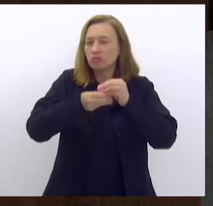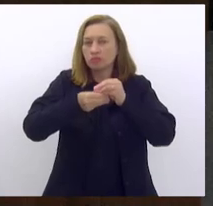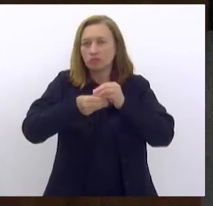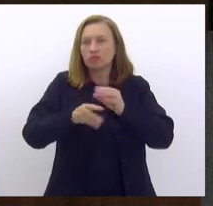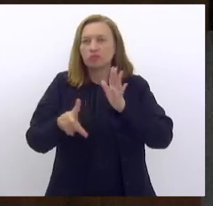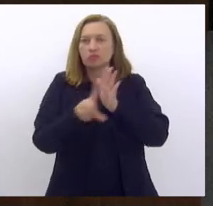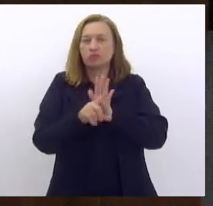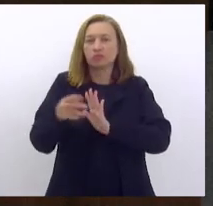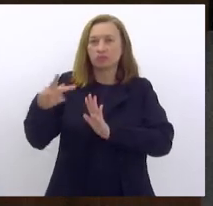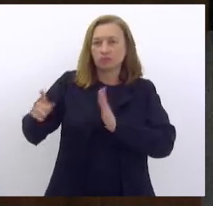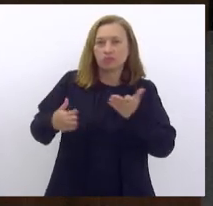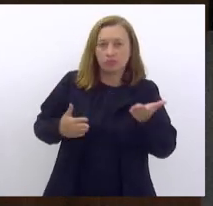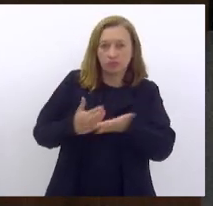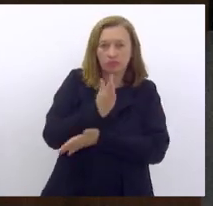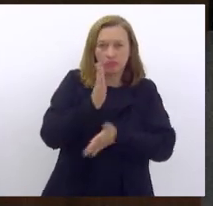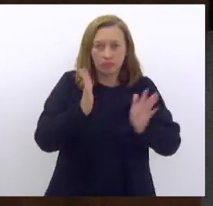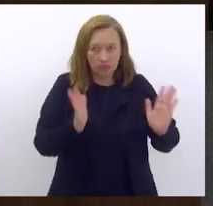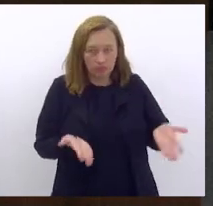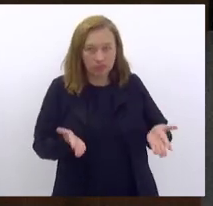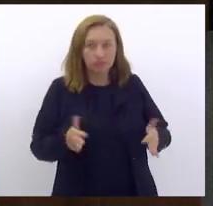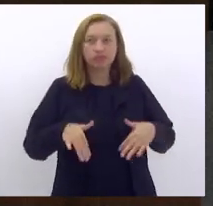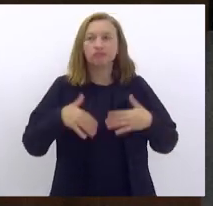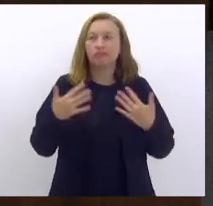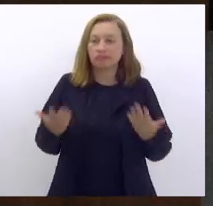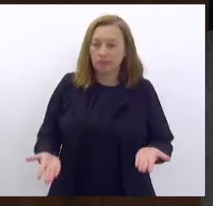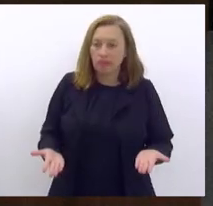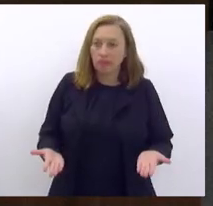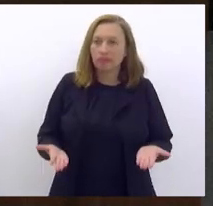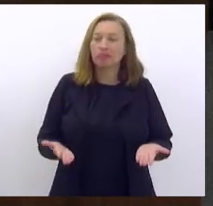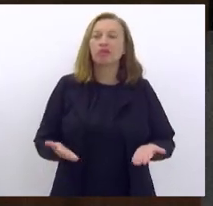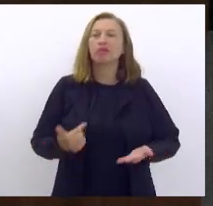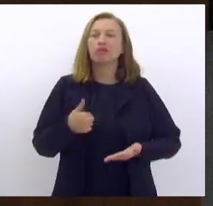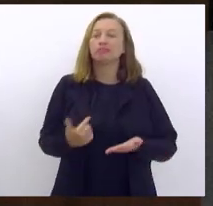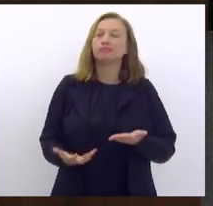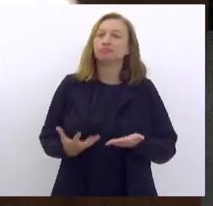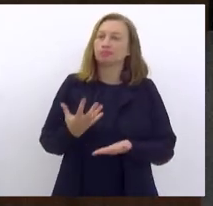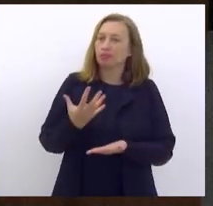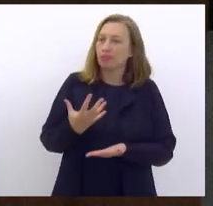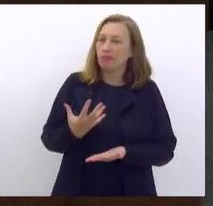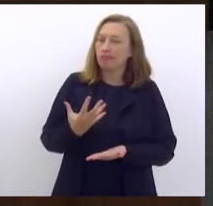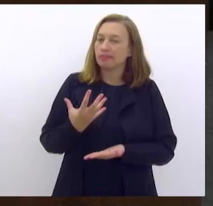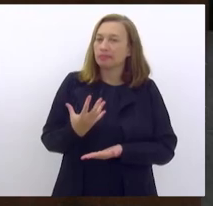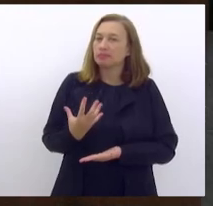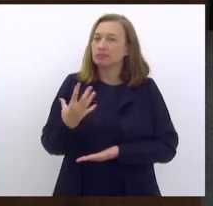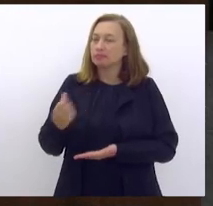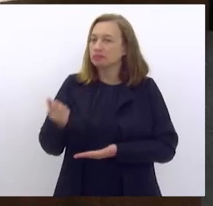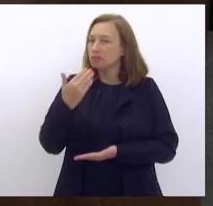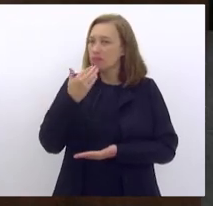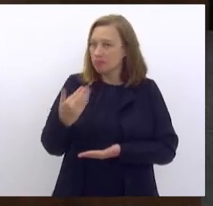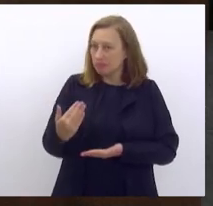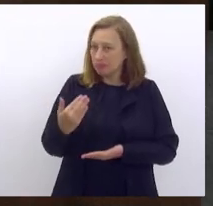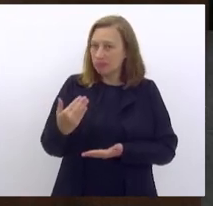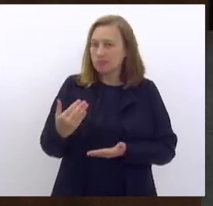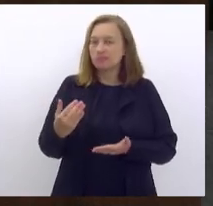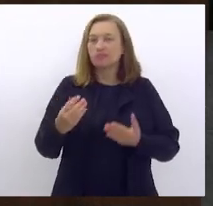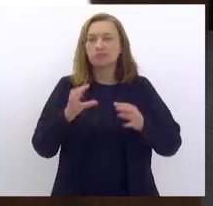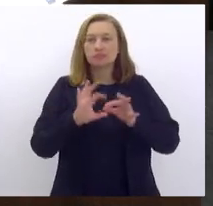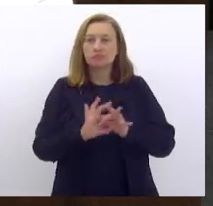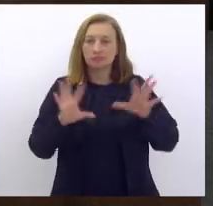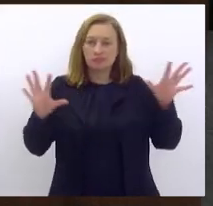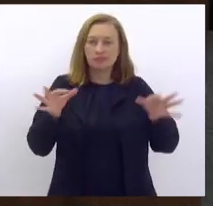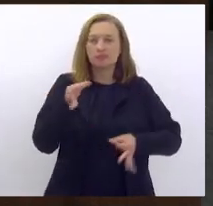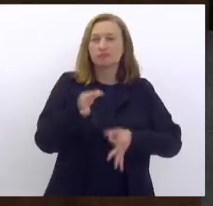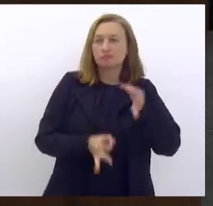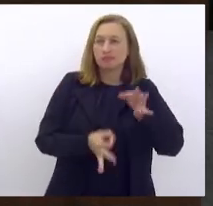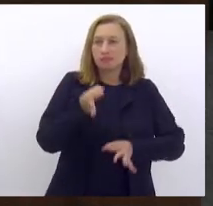ele conseguiu a sanção hoje. Então, eu acatando o pedido democrático e